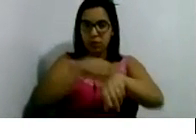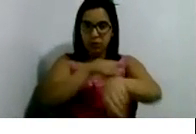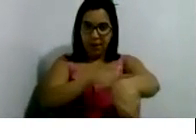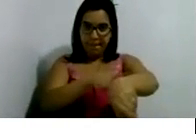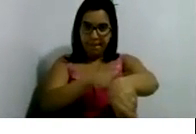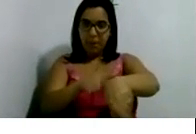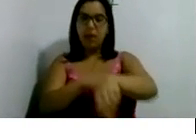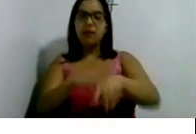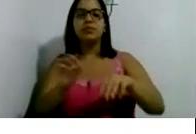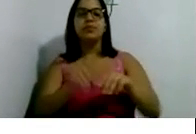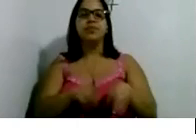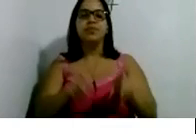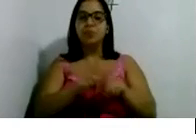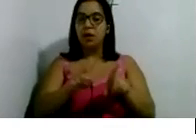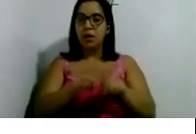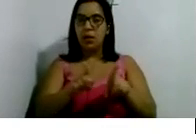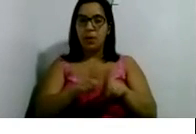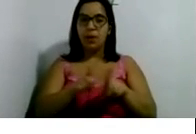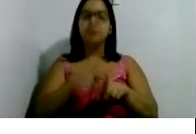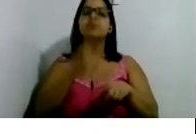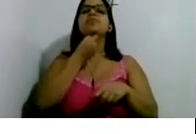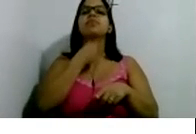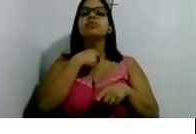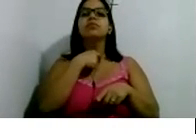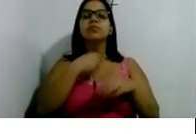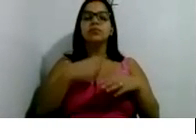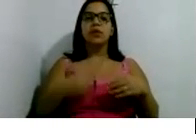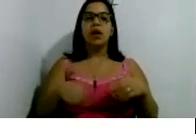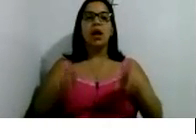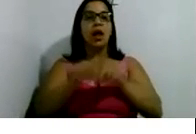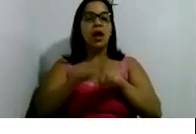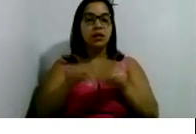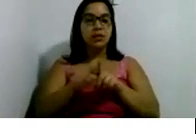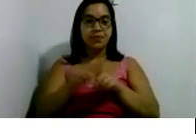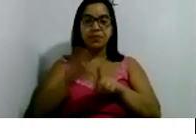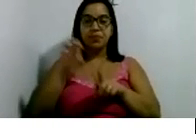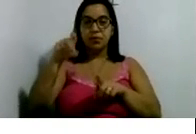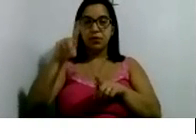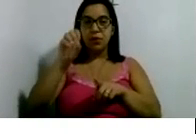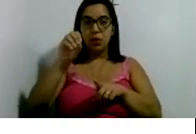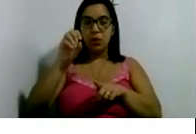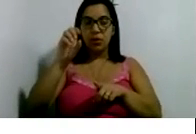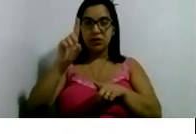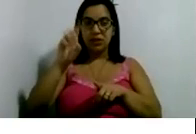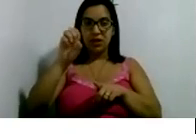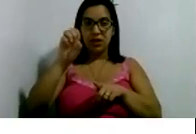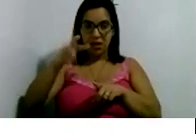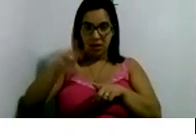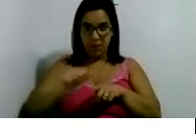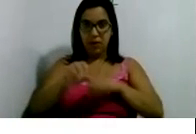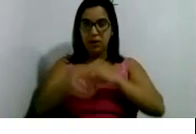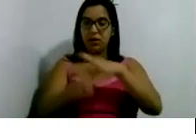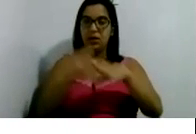e mais posterior do trato gastrointestinal. O endoderma vai gerar os